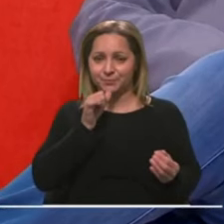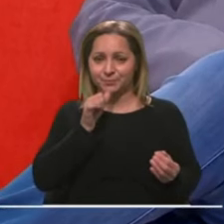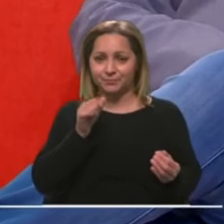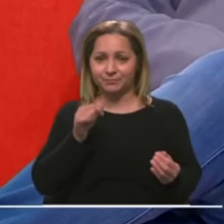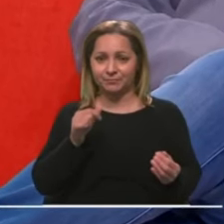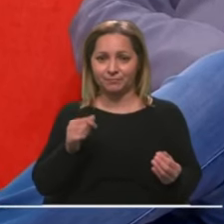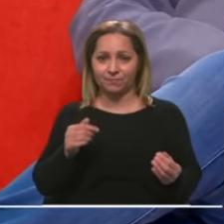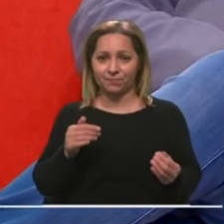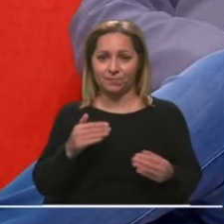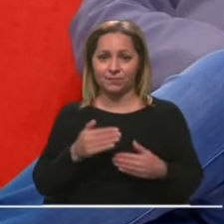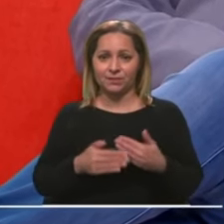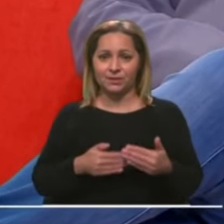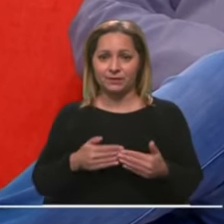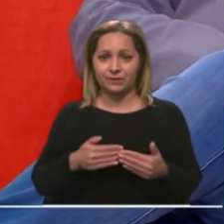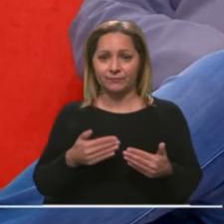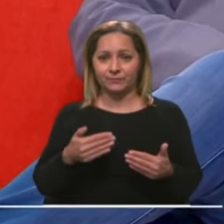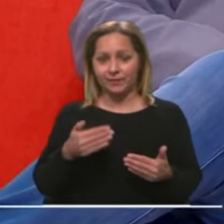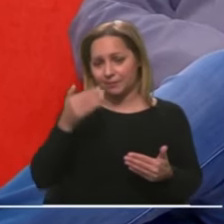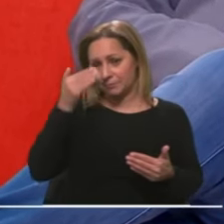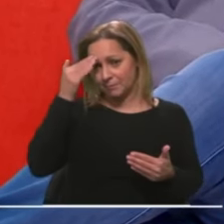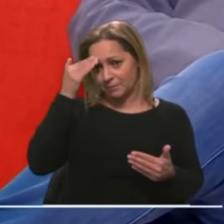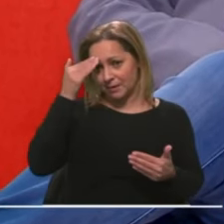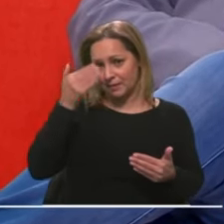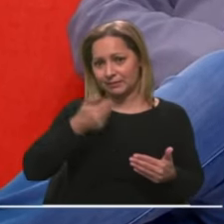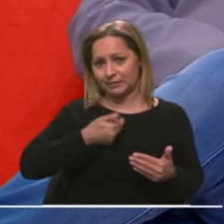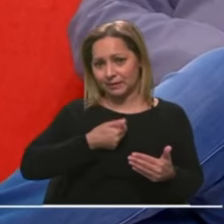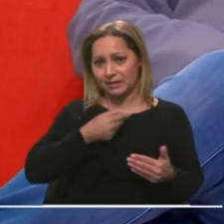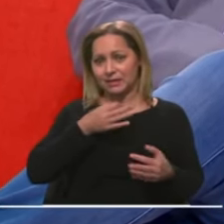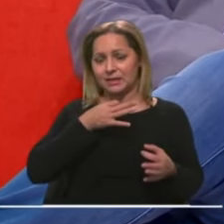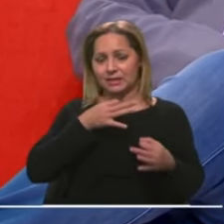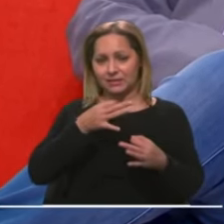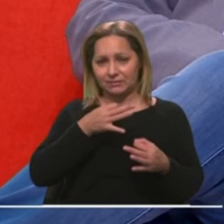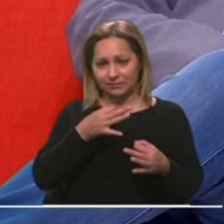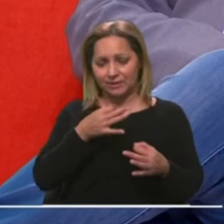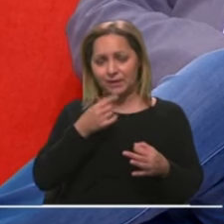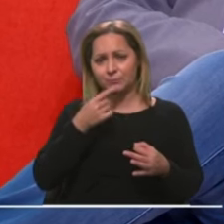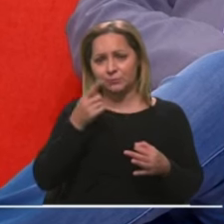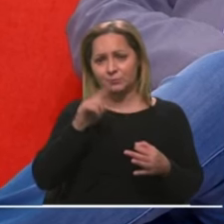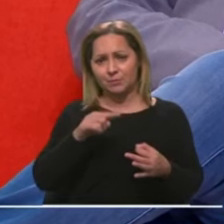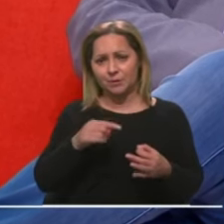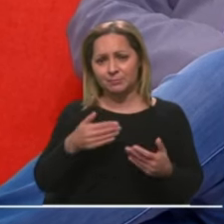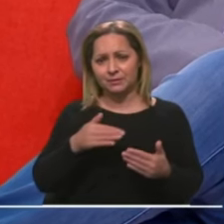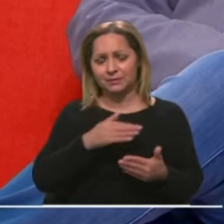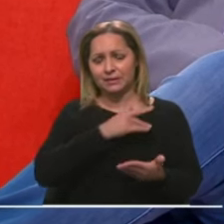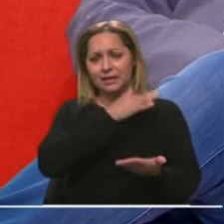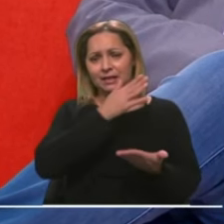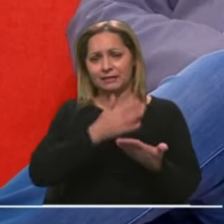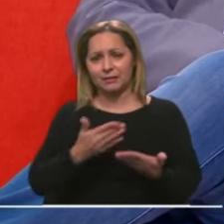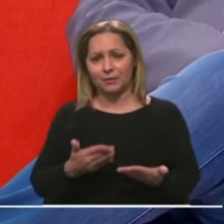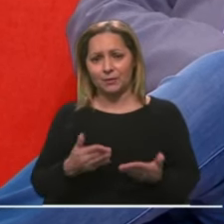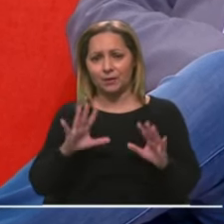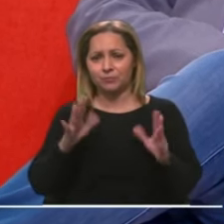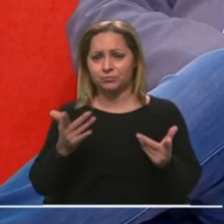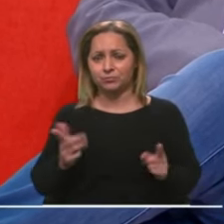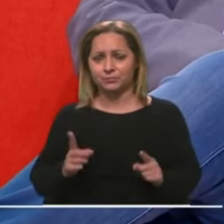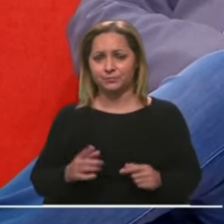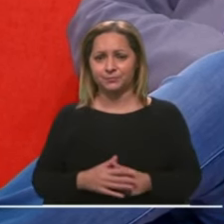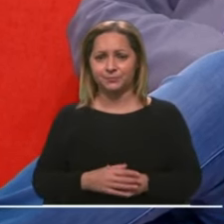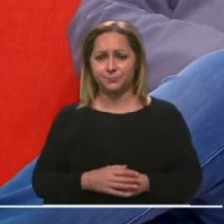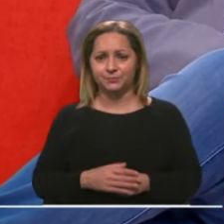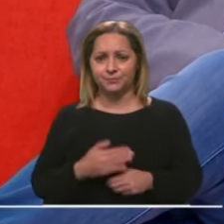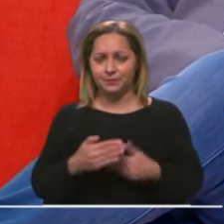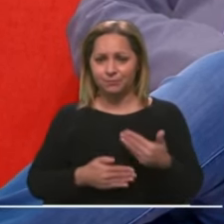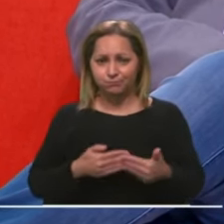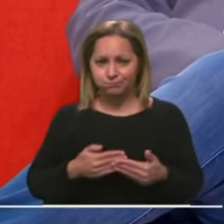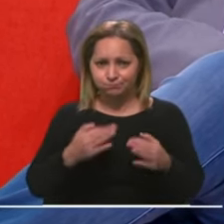E então nós temos sempre isso na nossa mente e falamos sobre isso várias vezes mas ainda não ainda não fomos para a frente